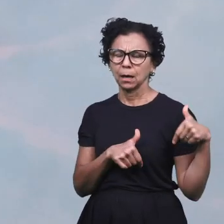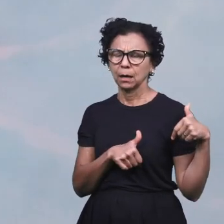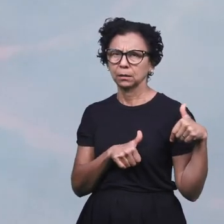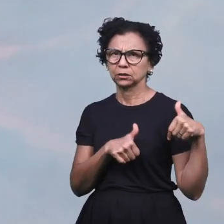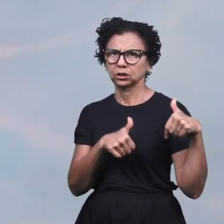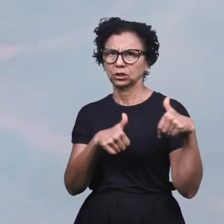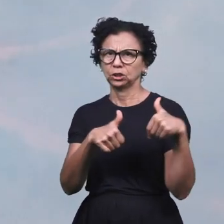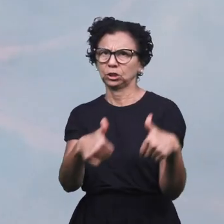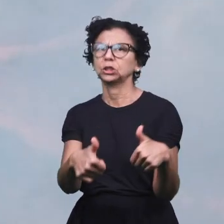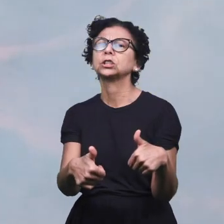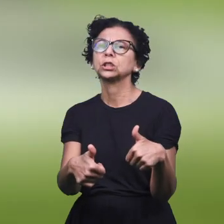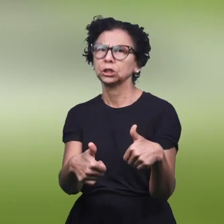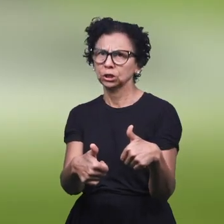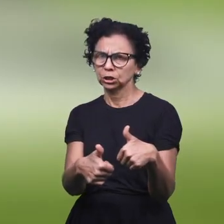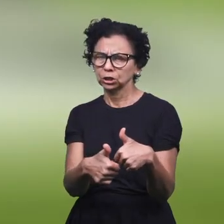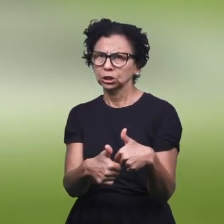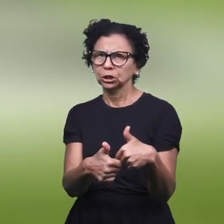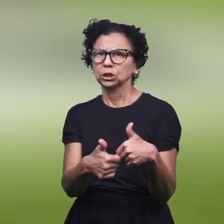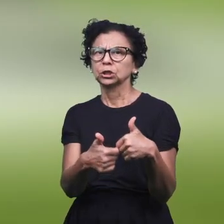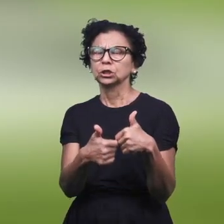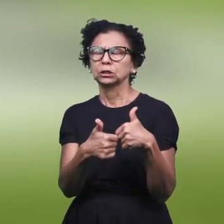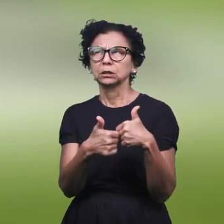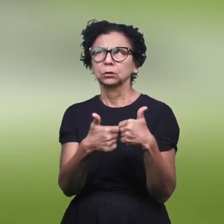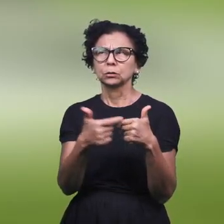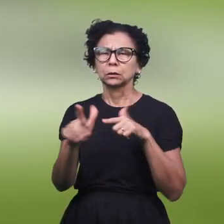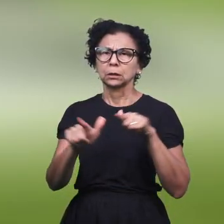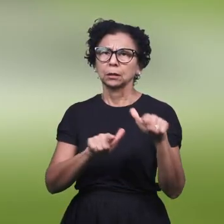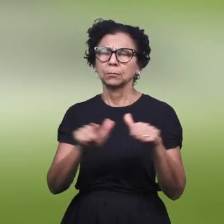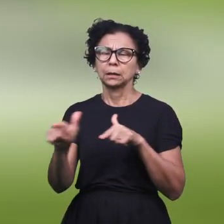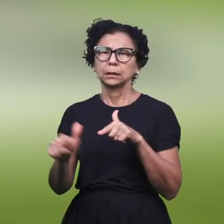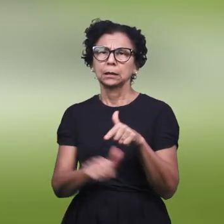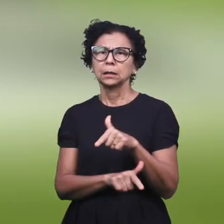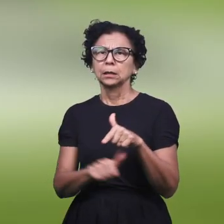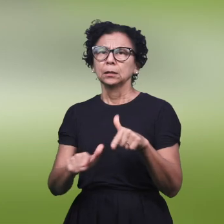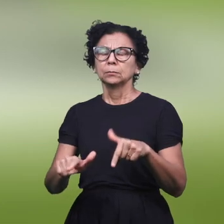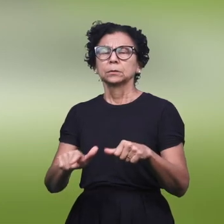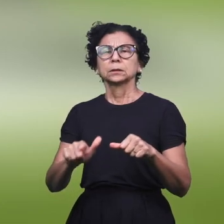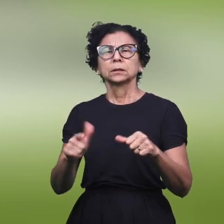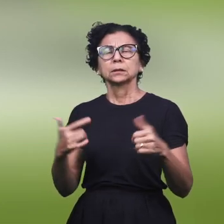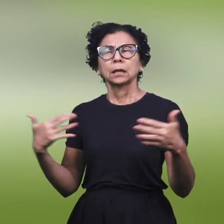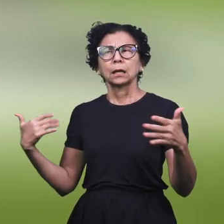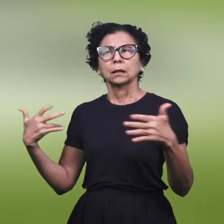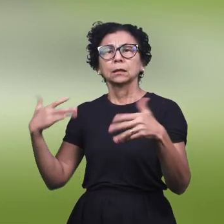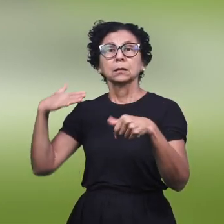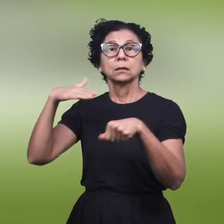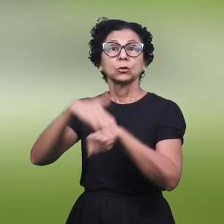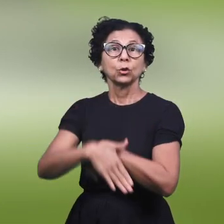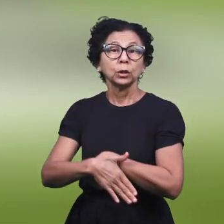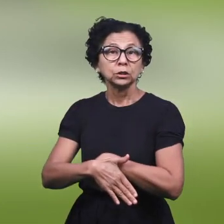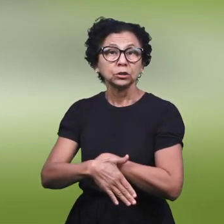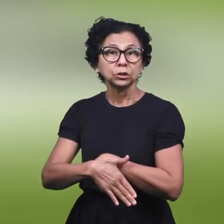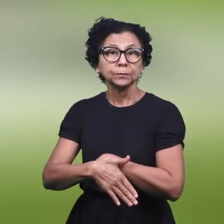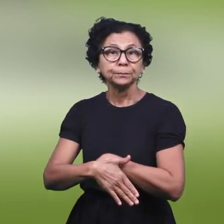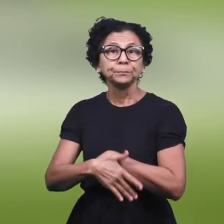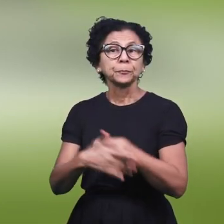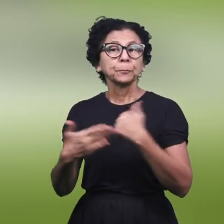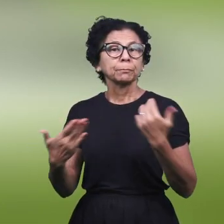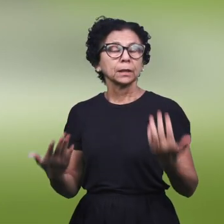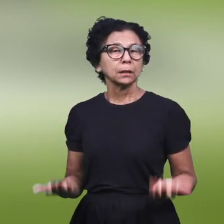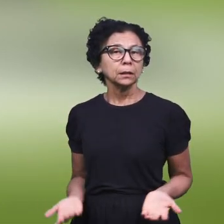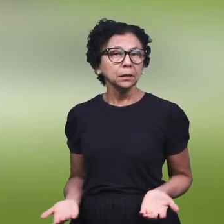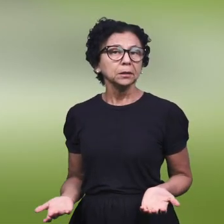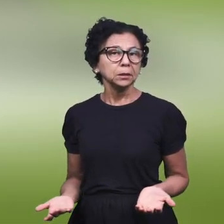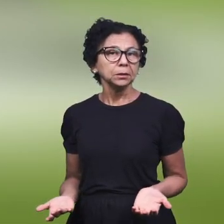né? Foi dado o início de combate, trabalhamos até o período noturno ali, onde nós retornamos